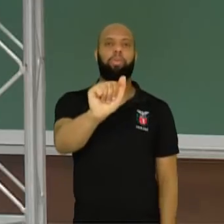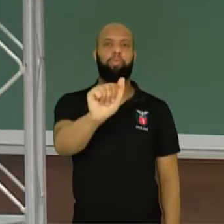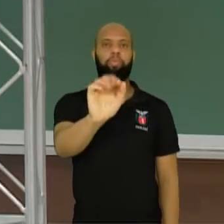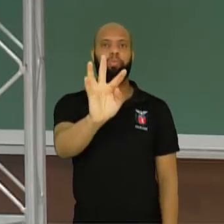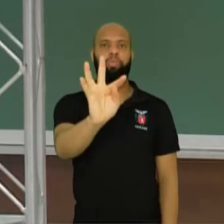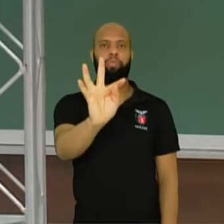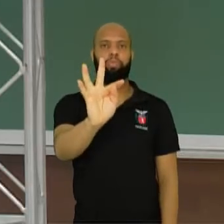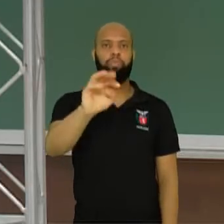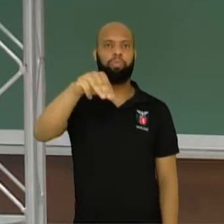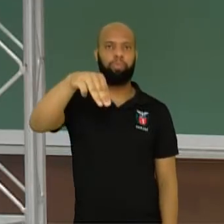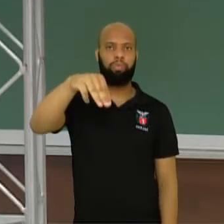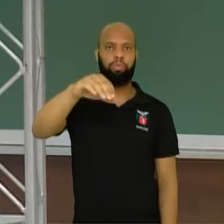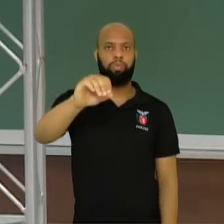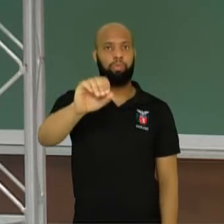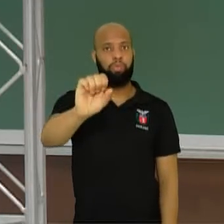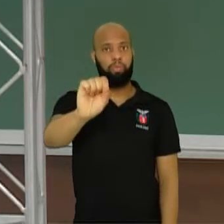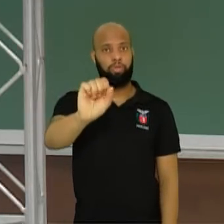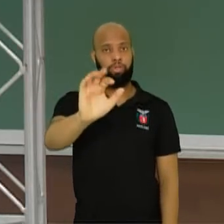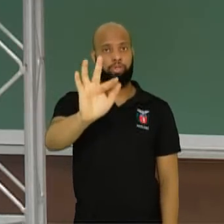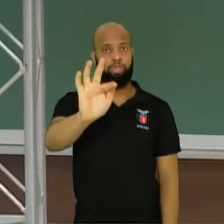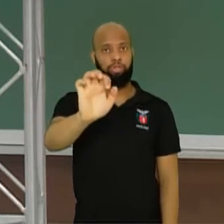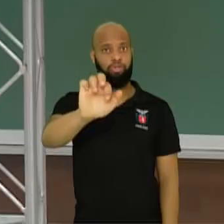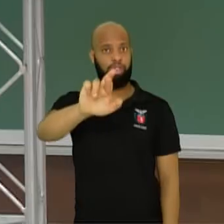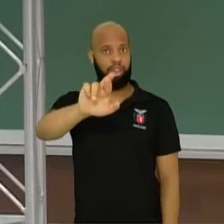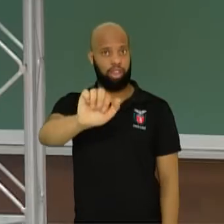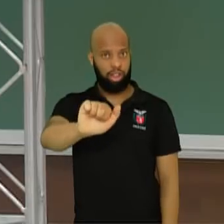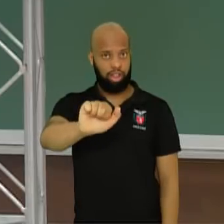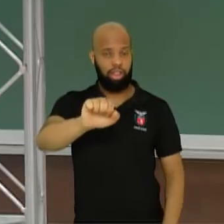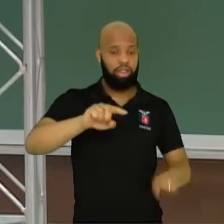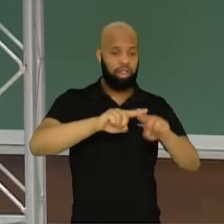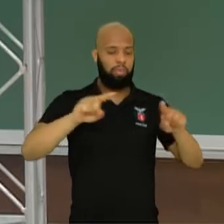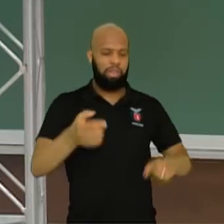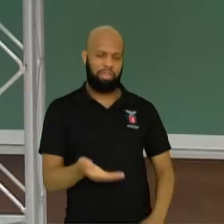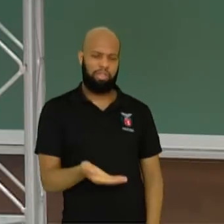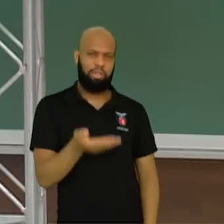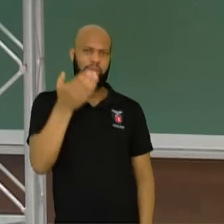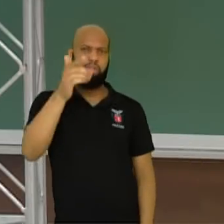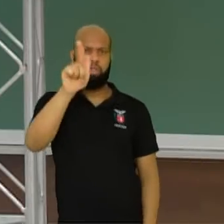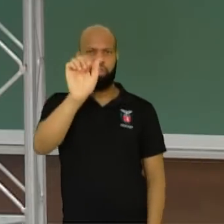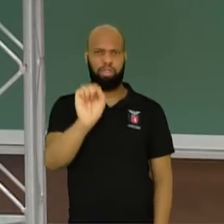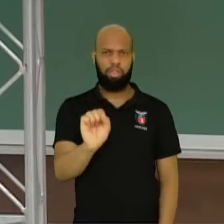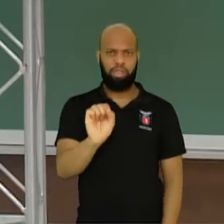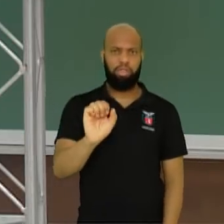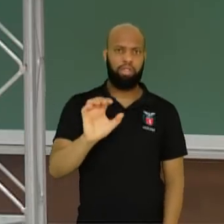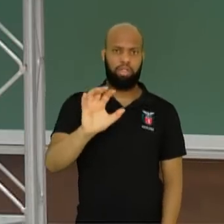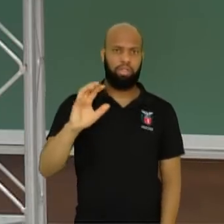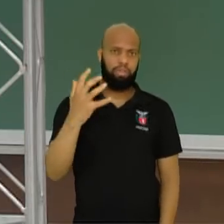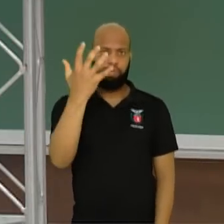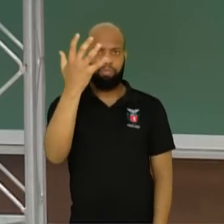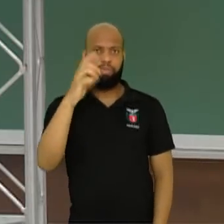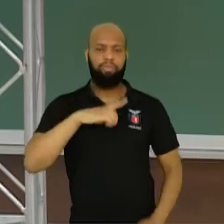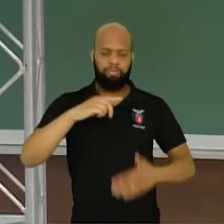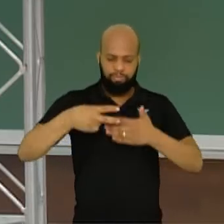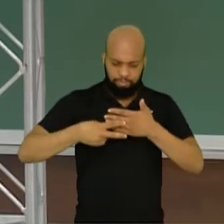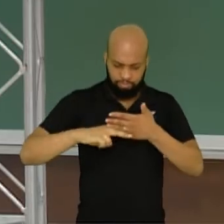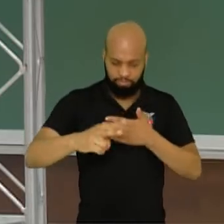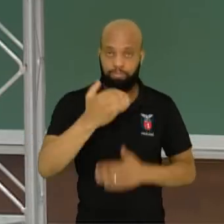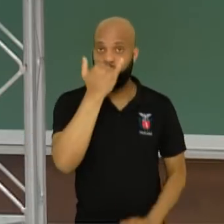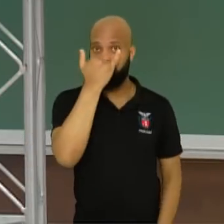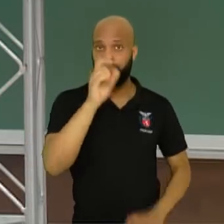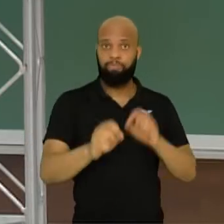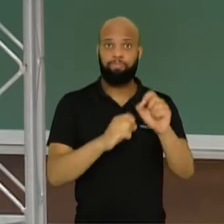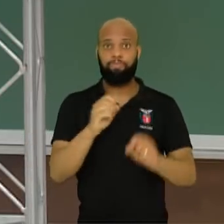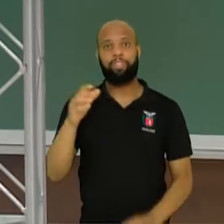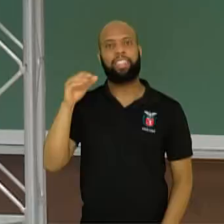com a incidência de alguns gases, esse efeito ele aumenta. E uma consequência é o quê? O